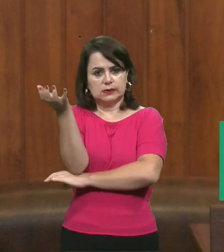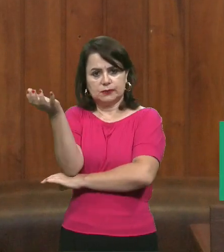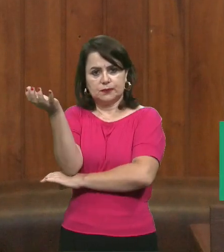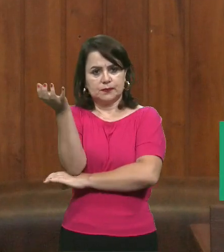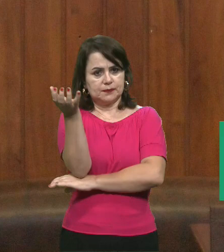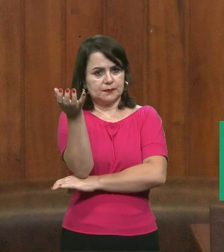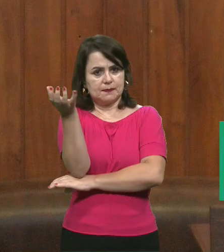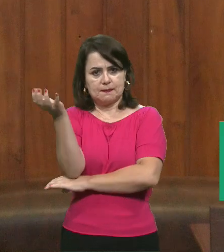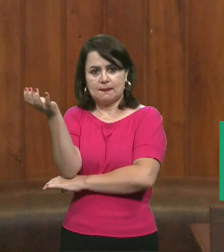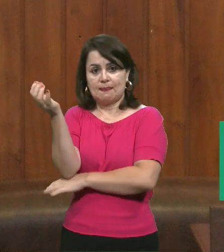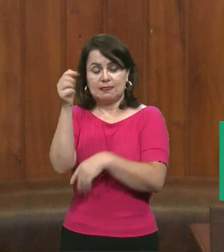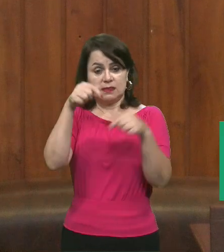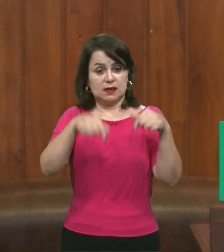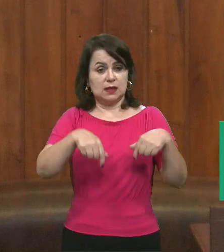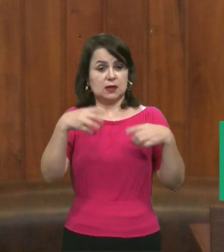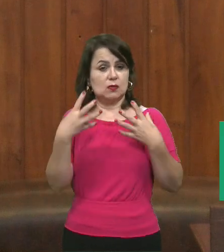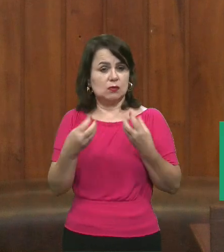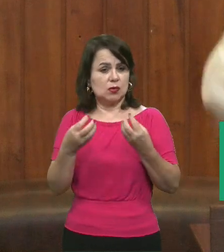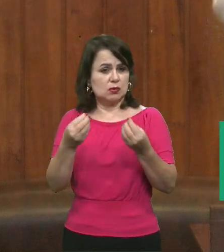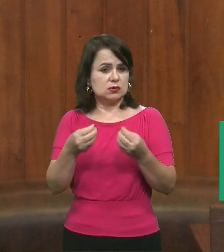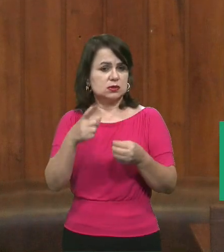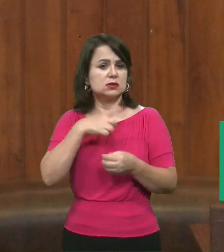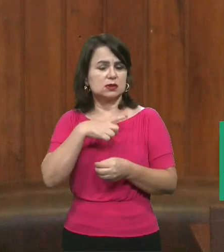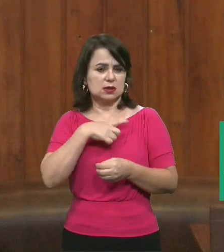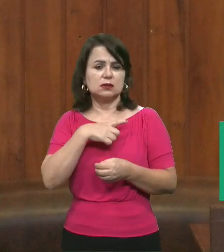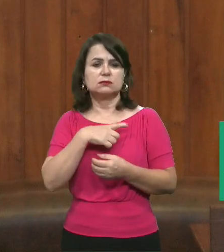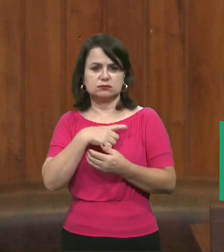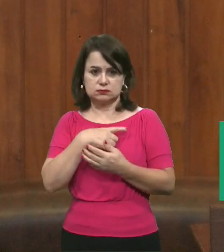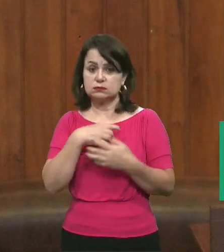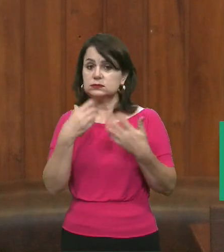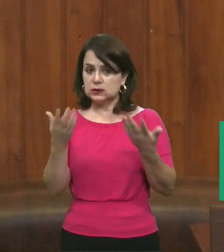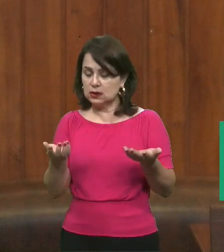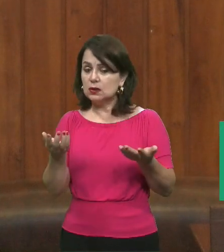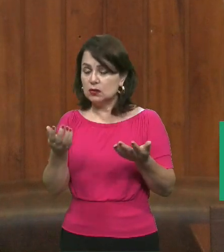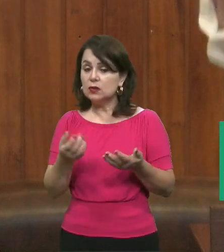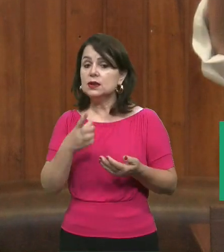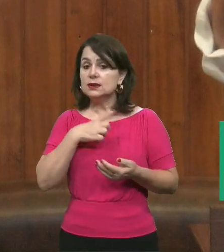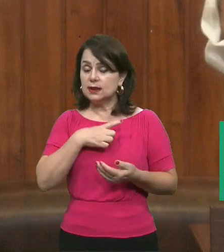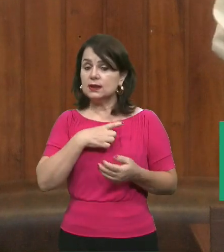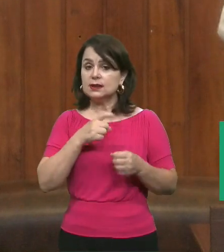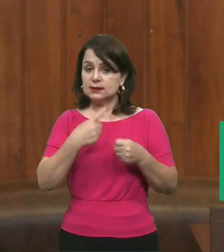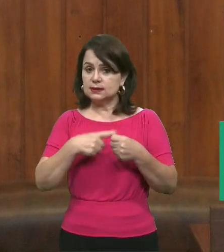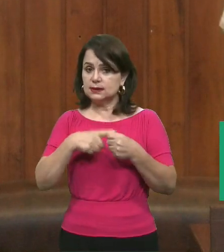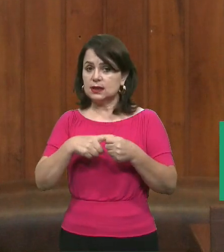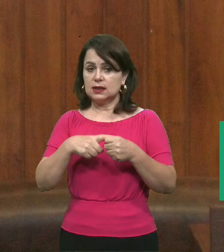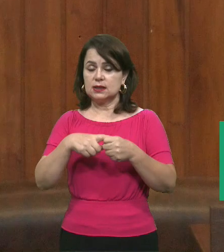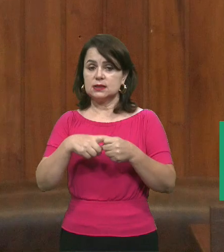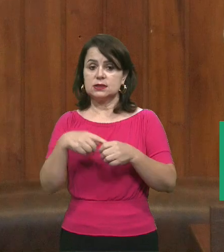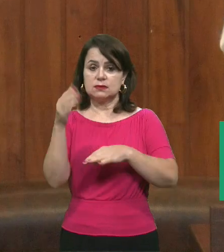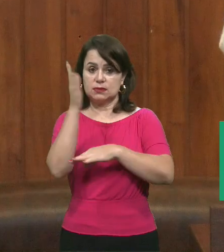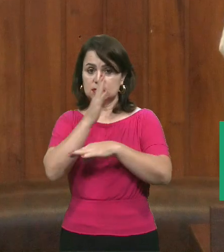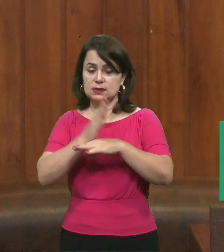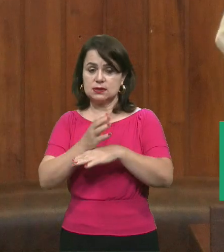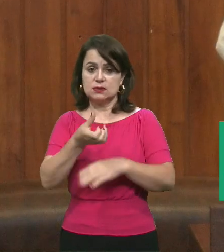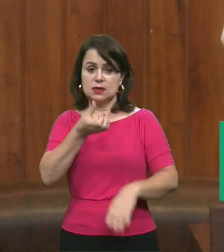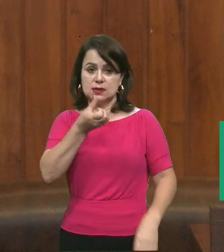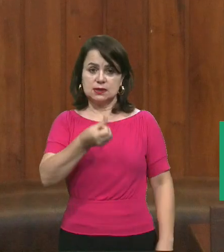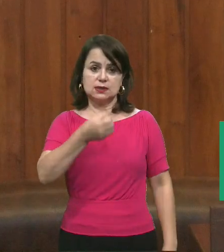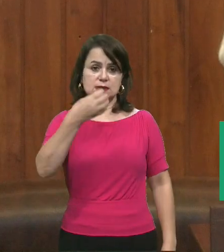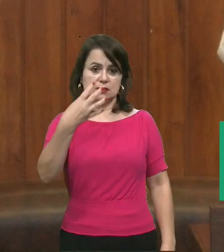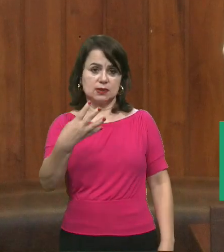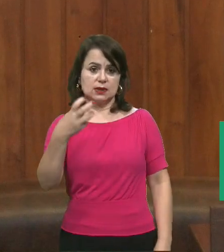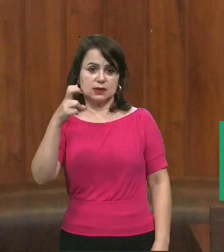né? 30, está em número 30, das 645 cidades, Marília está em 30, número